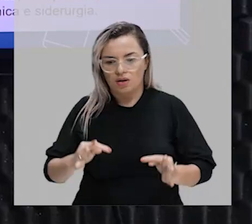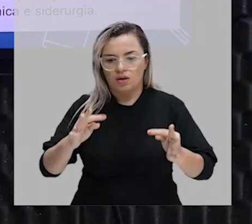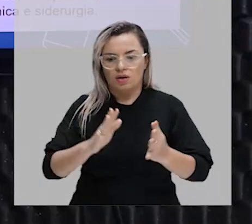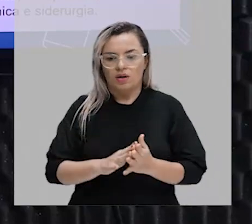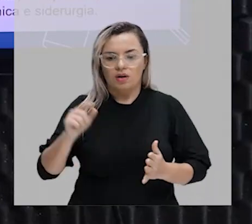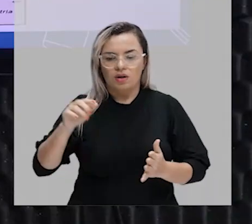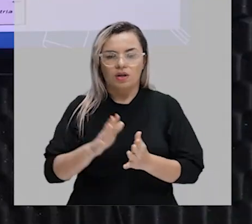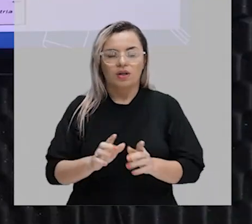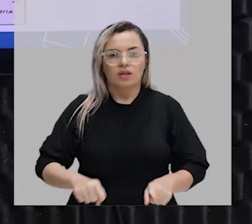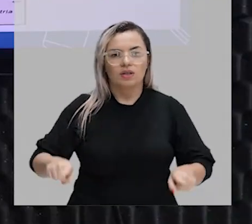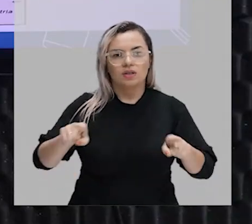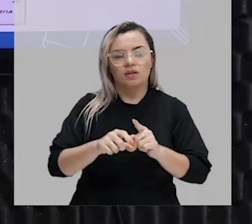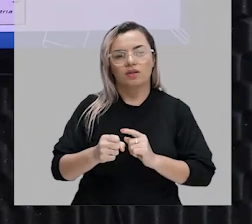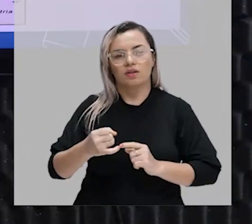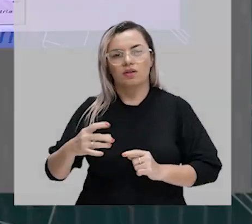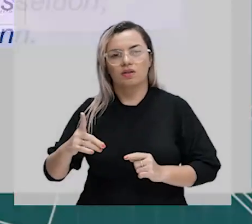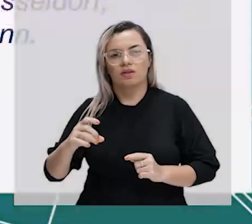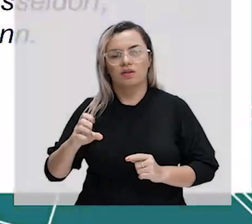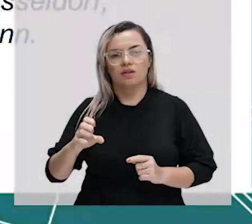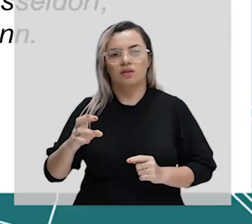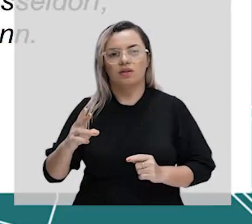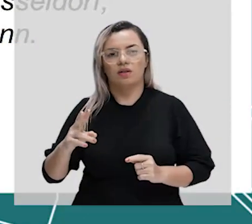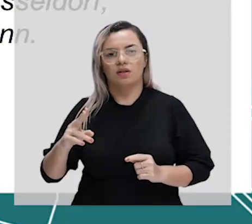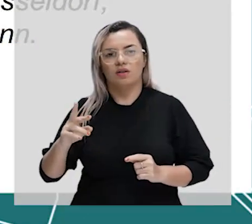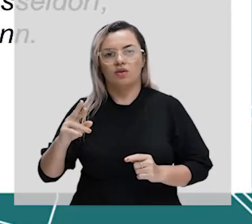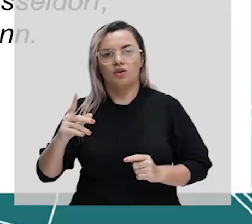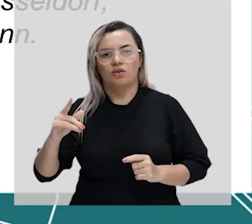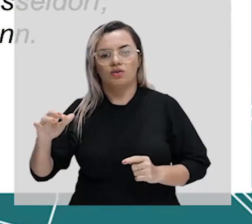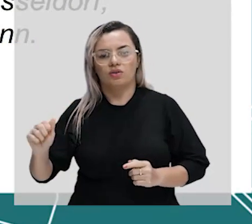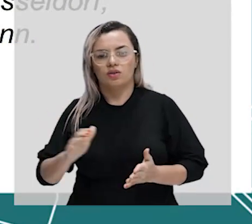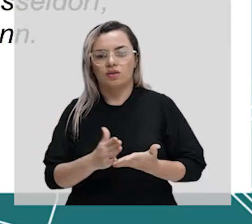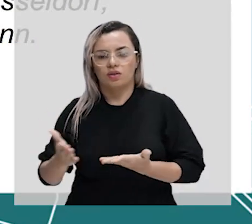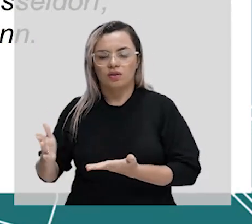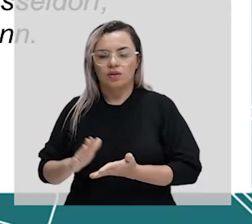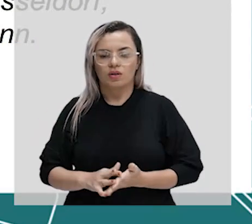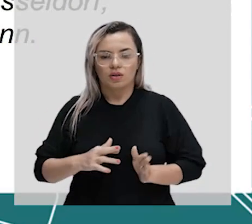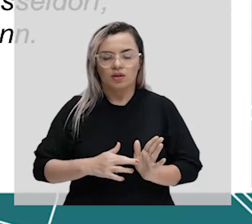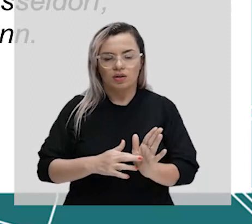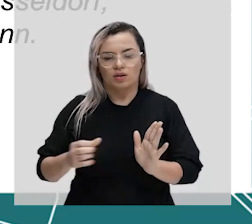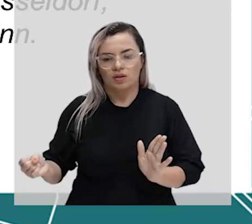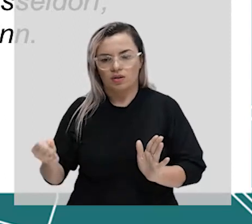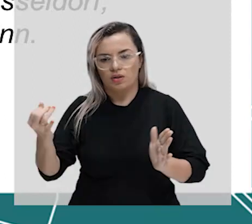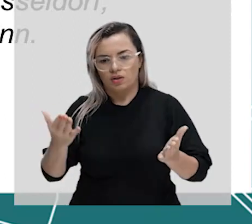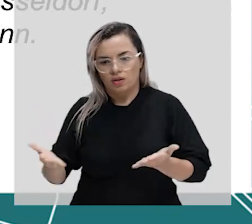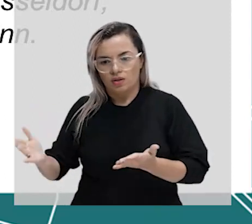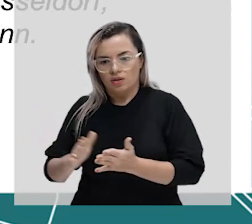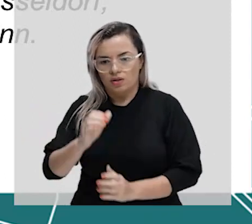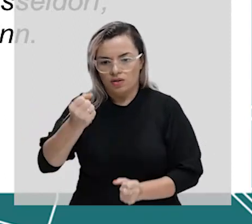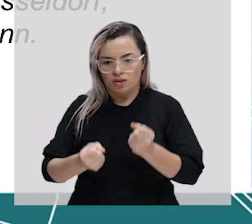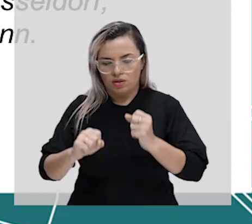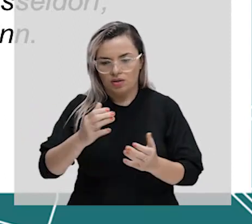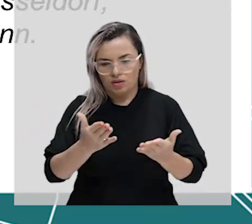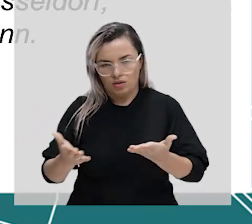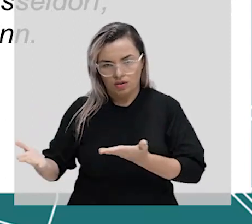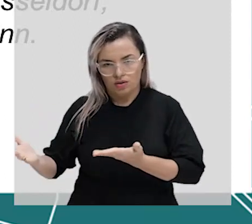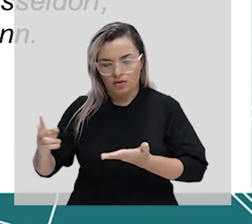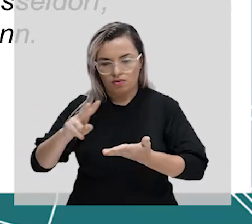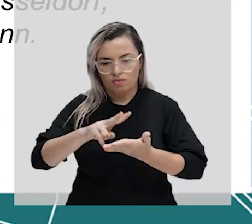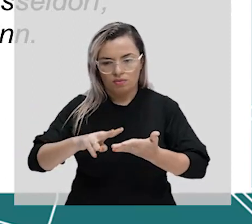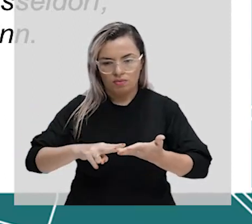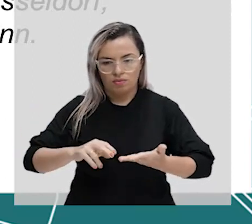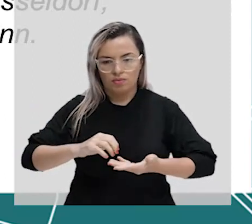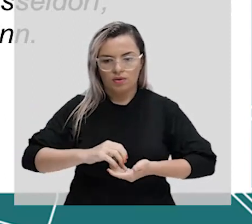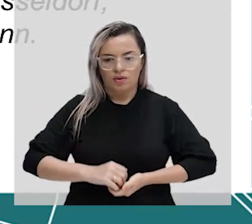tá? Nós vamos ter aí destaque, tá? Para algumas cidades nesse Vale do Ruhr, como Dortmund, Essen, tá?